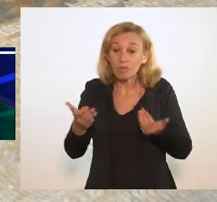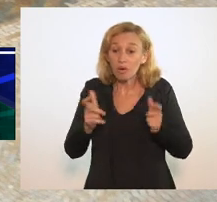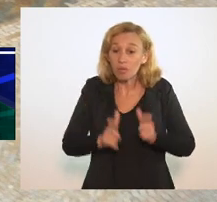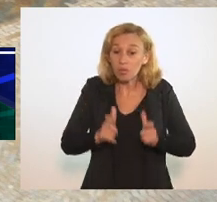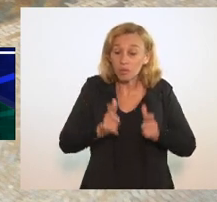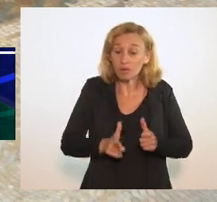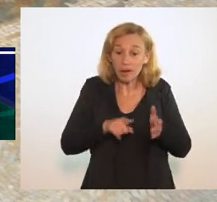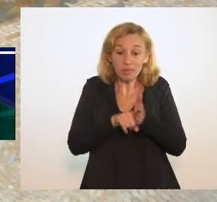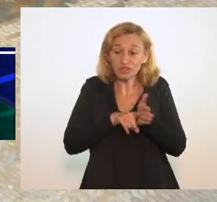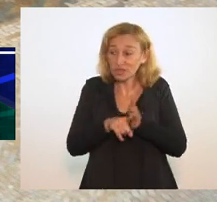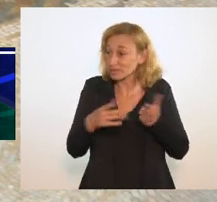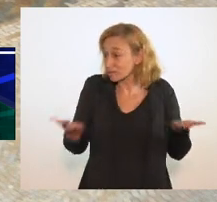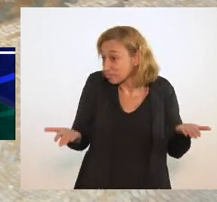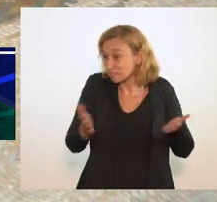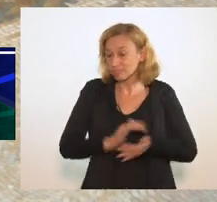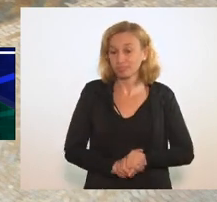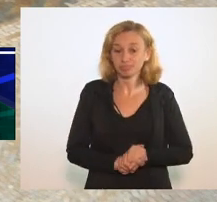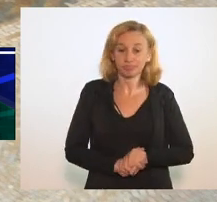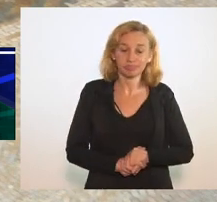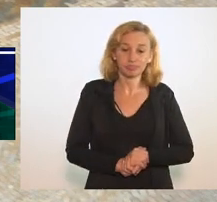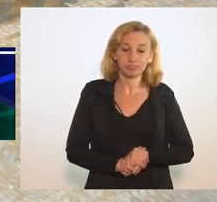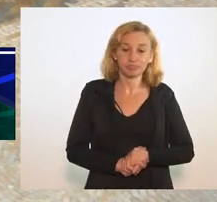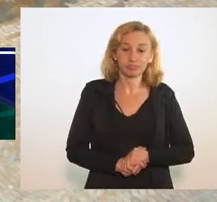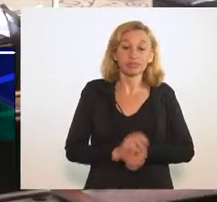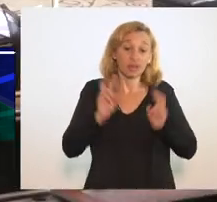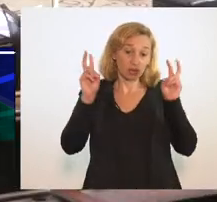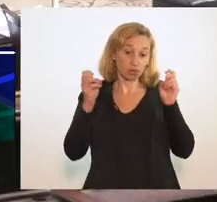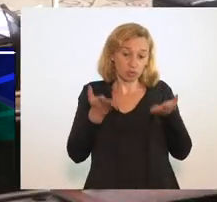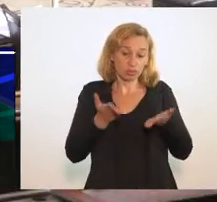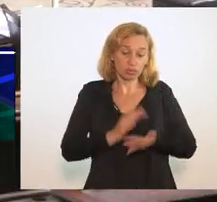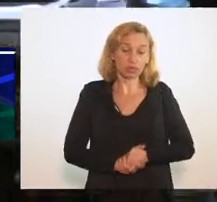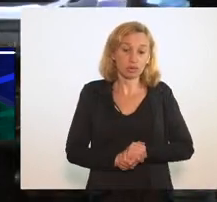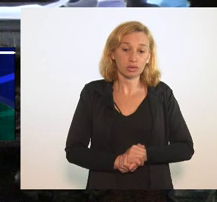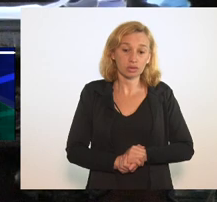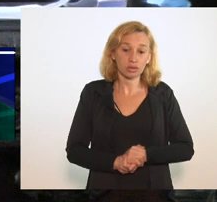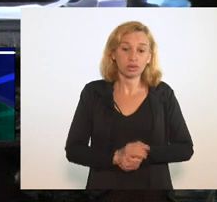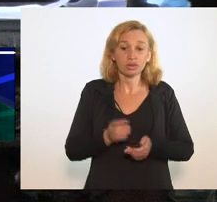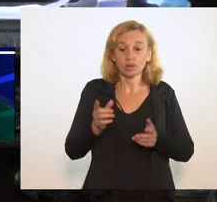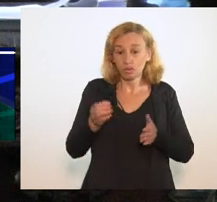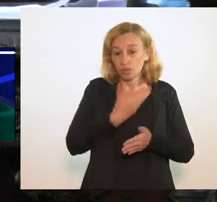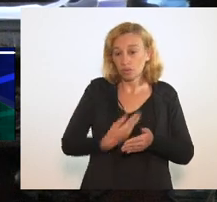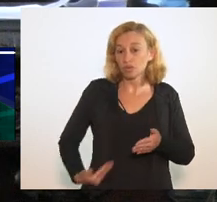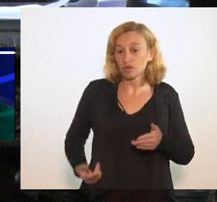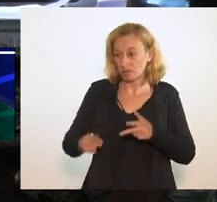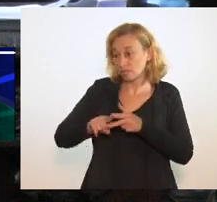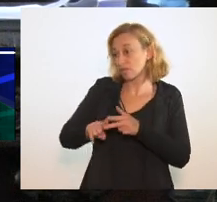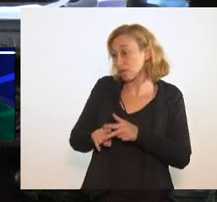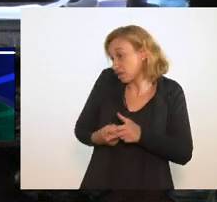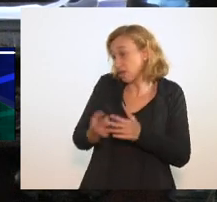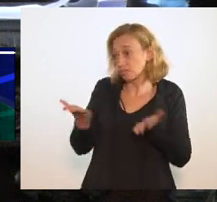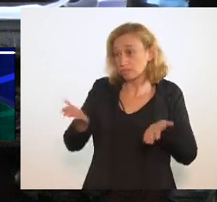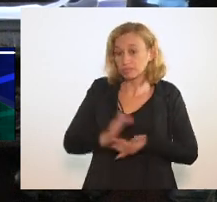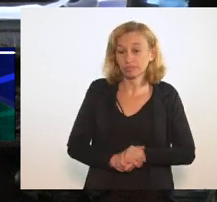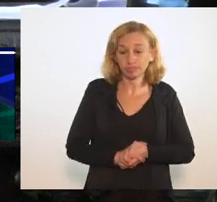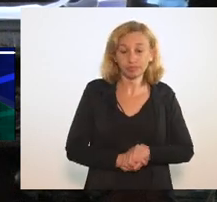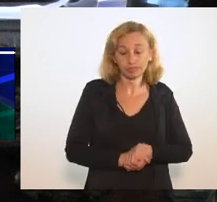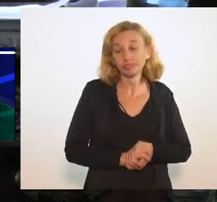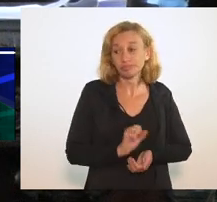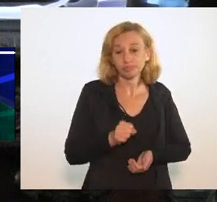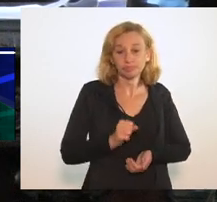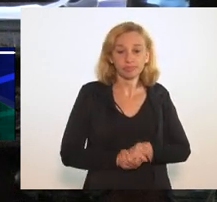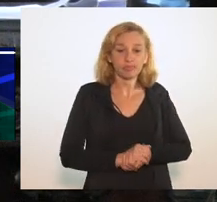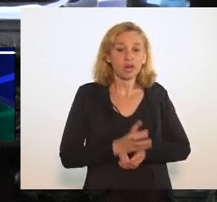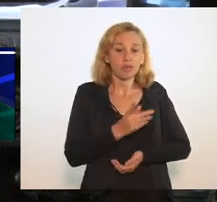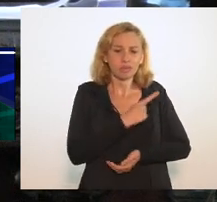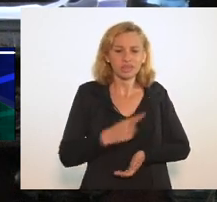fazer a fiscalização. Essa é a questão. É se o governo vai regulamentar, quem vai estar na regulamentação. É isso.